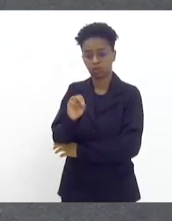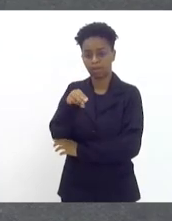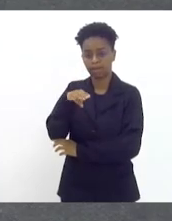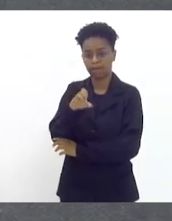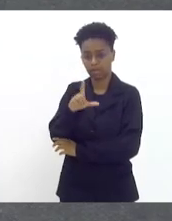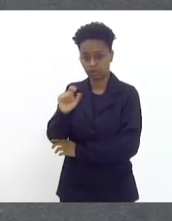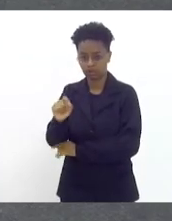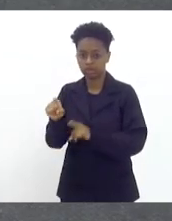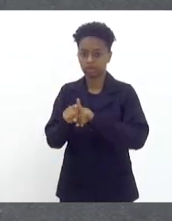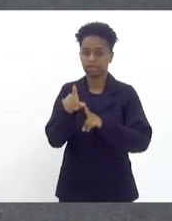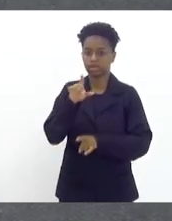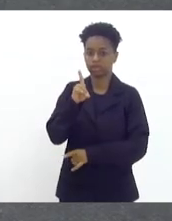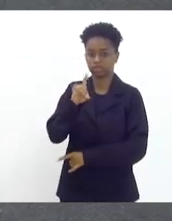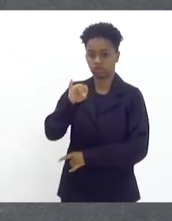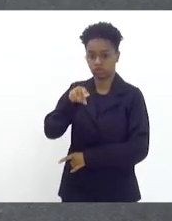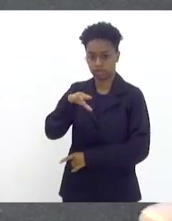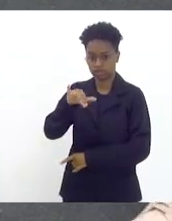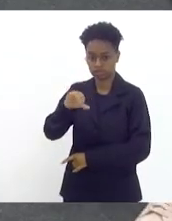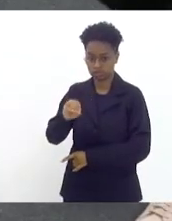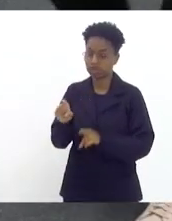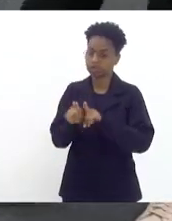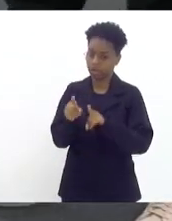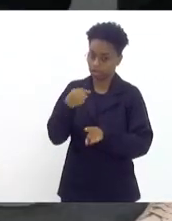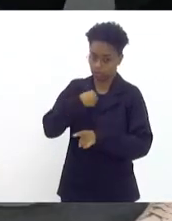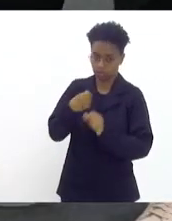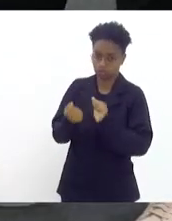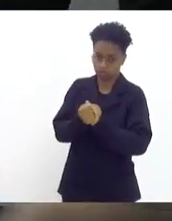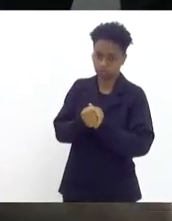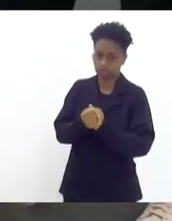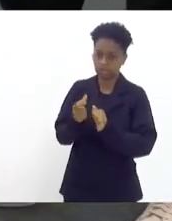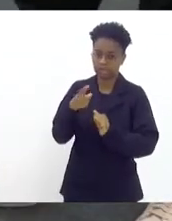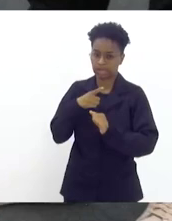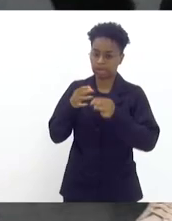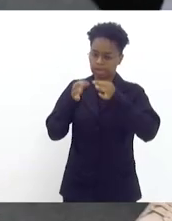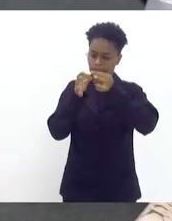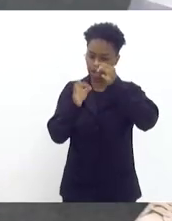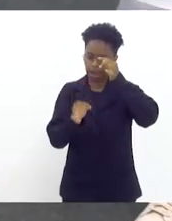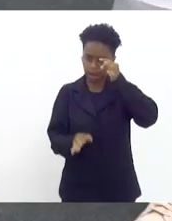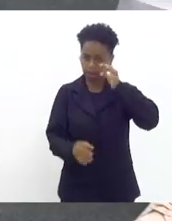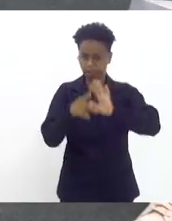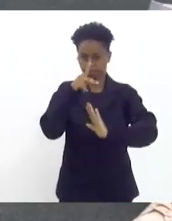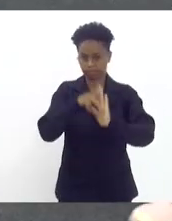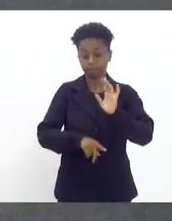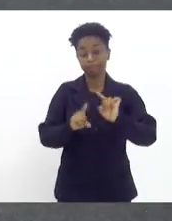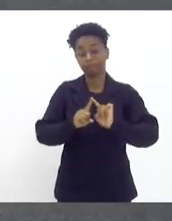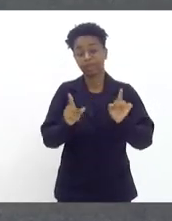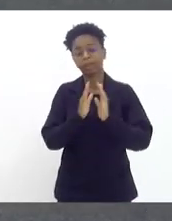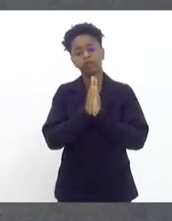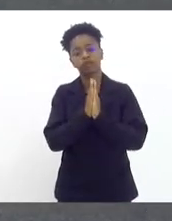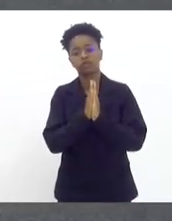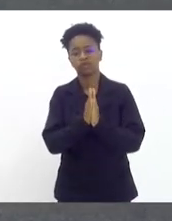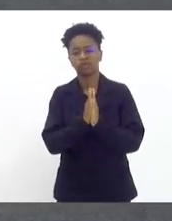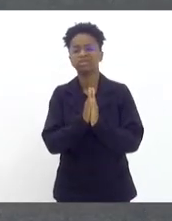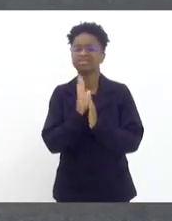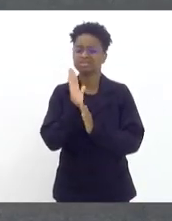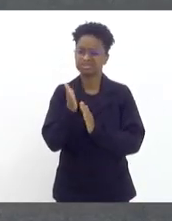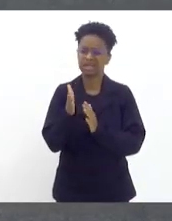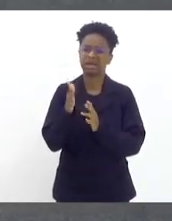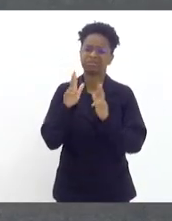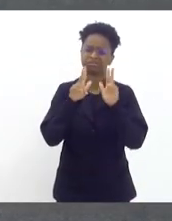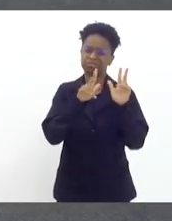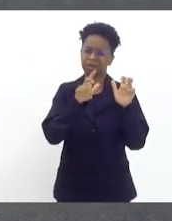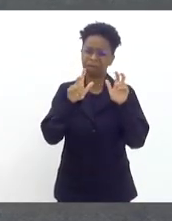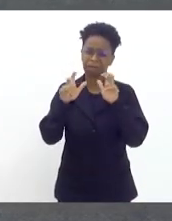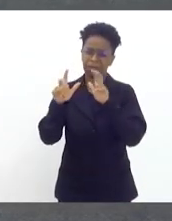e eu nós fizemos esse projeto é um projeto bem extenso agora por exemplo por favor nós já tratamos de tanta doença